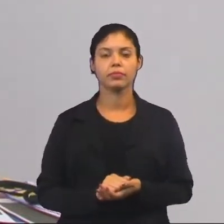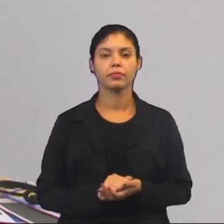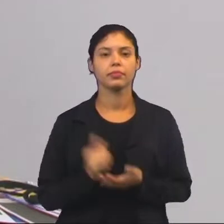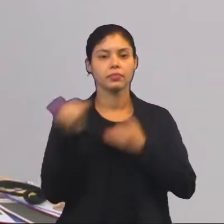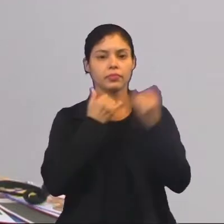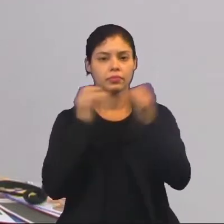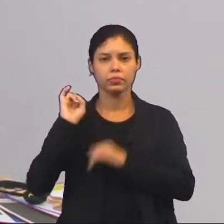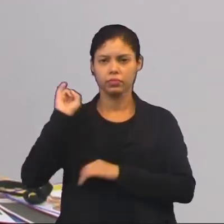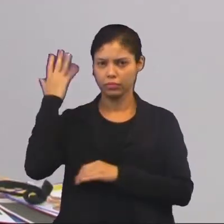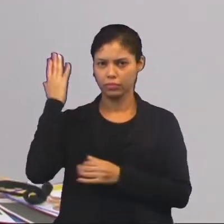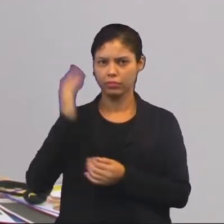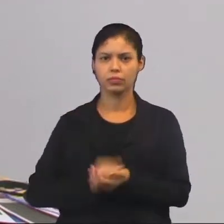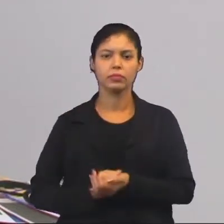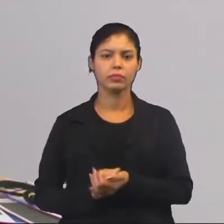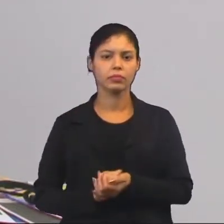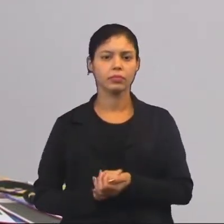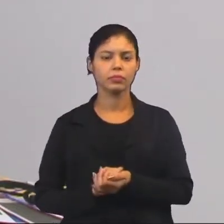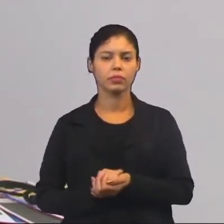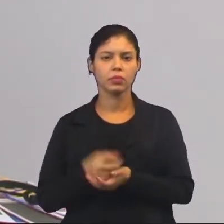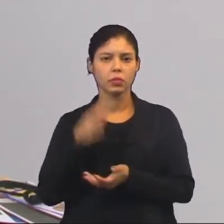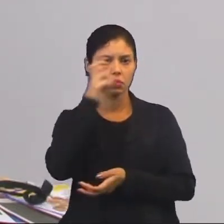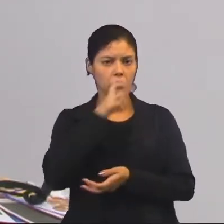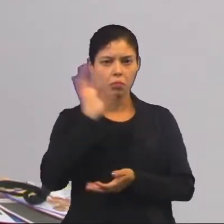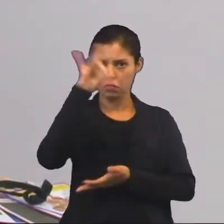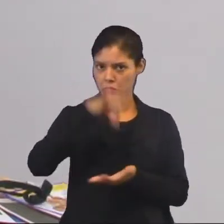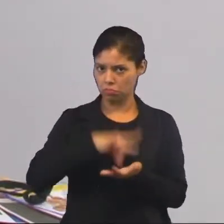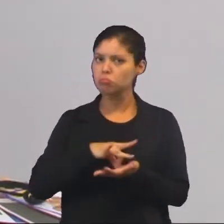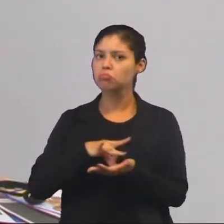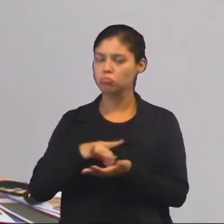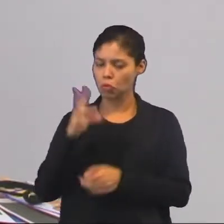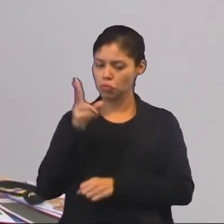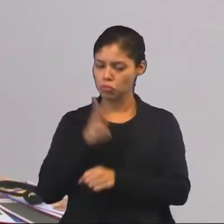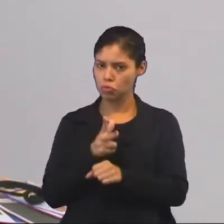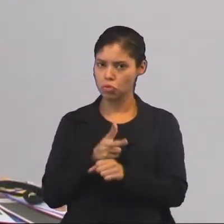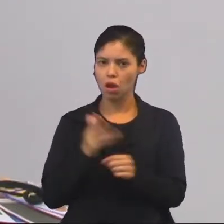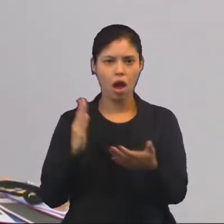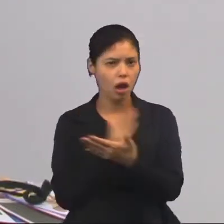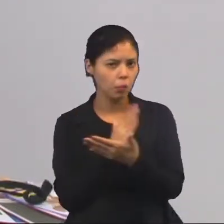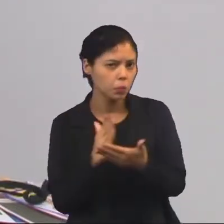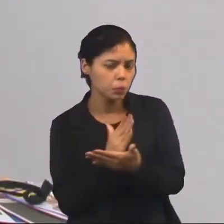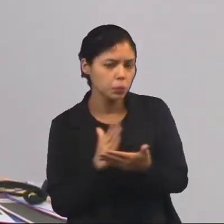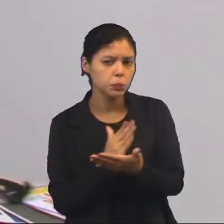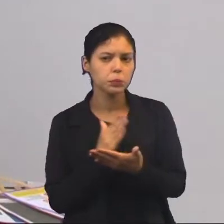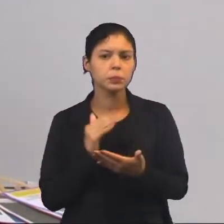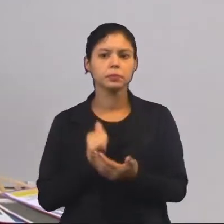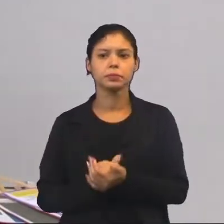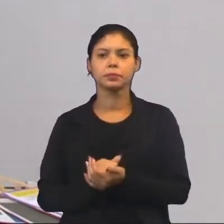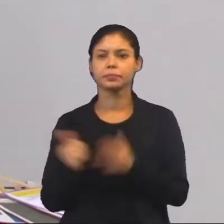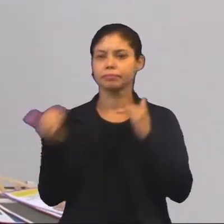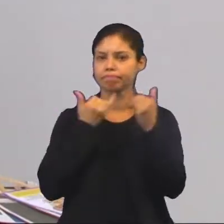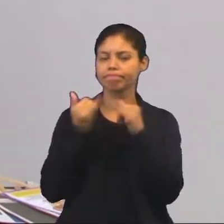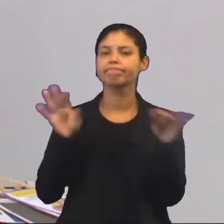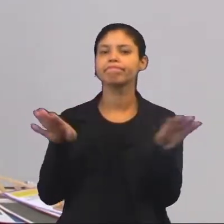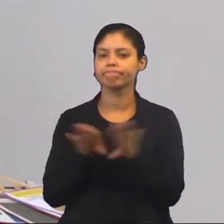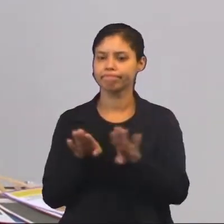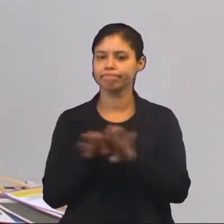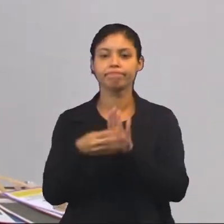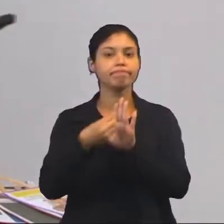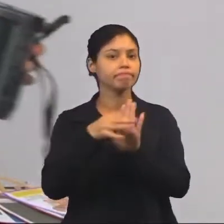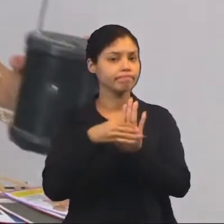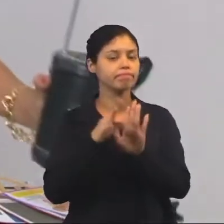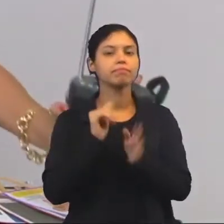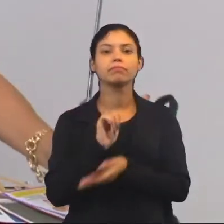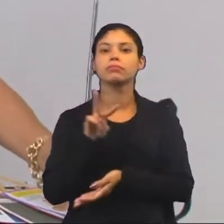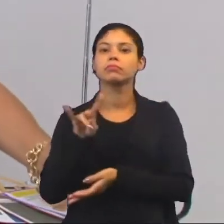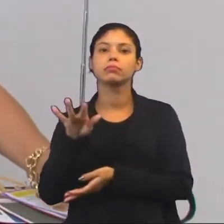vendo o acontecimento ali que foi gravado no tempo real. Tem algumas notícias que também são transmitidas